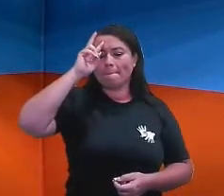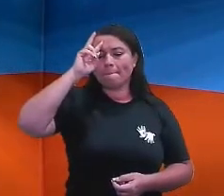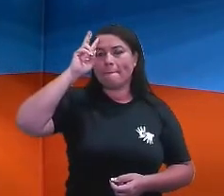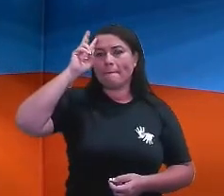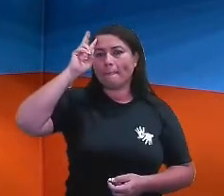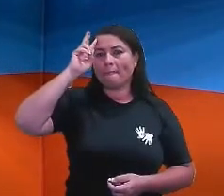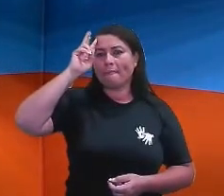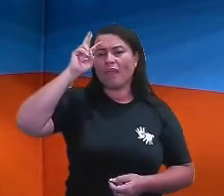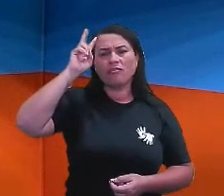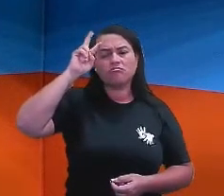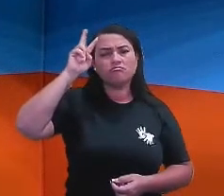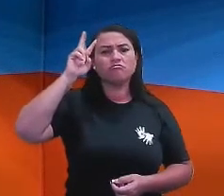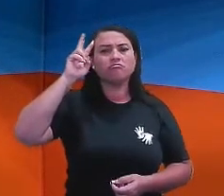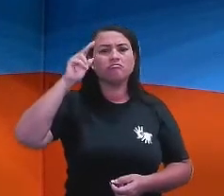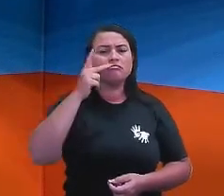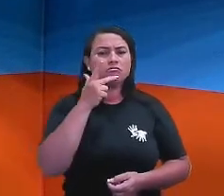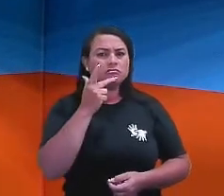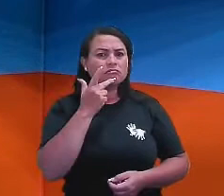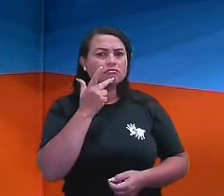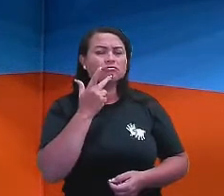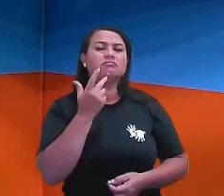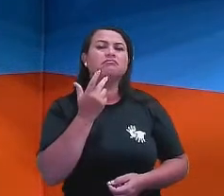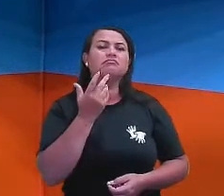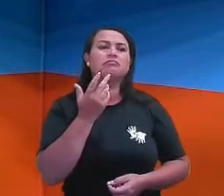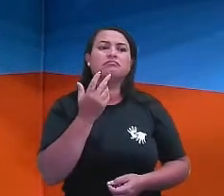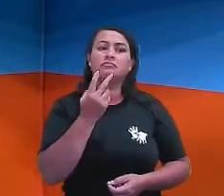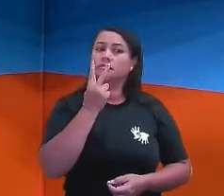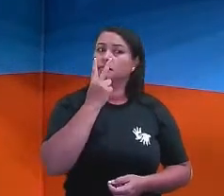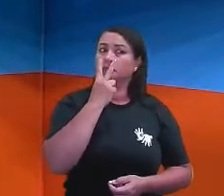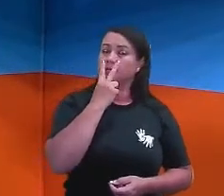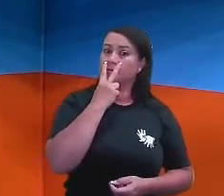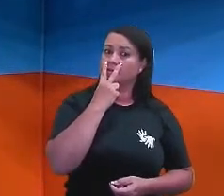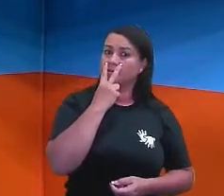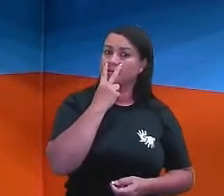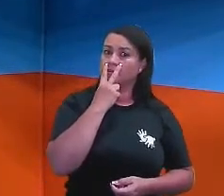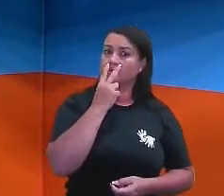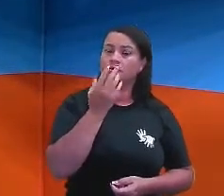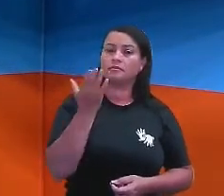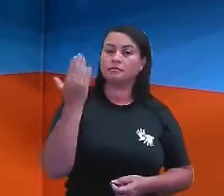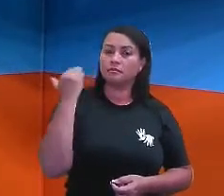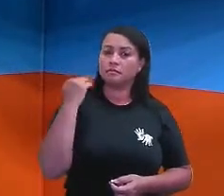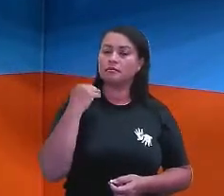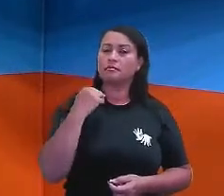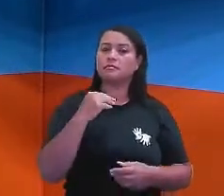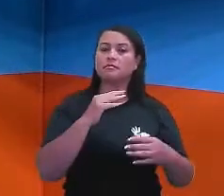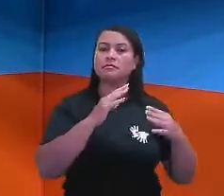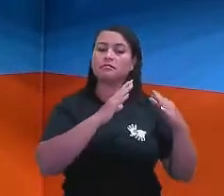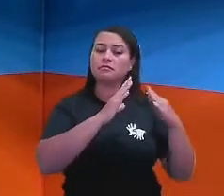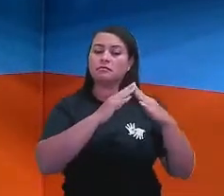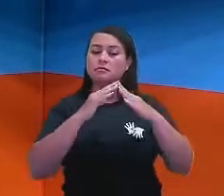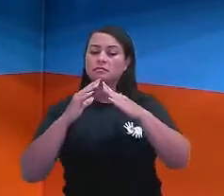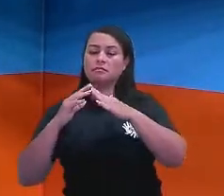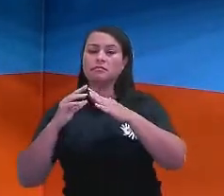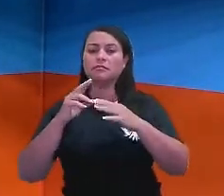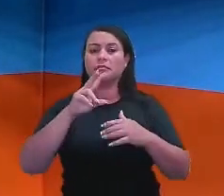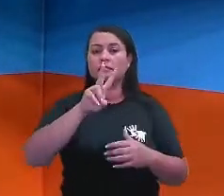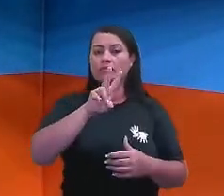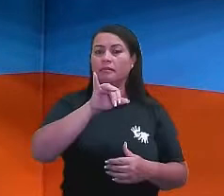quando a gente falou aqui que quando Vitória de Santo Antão era tida como vila, ela tinha